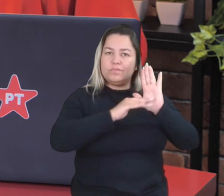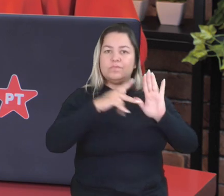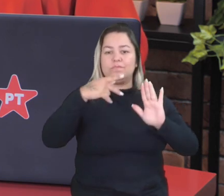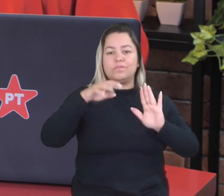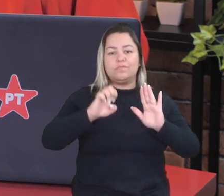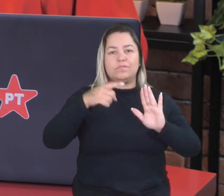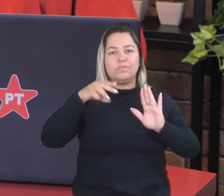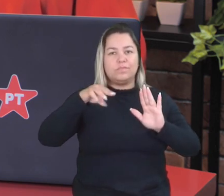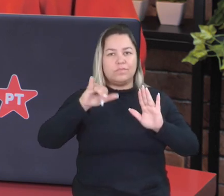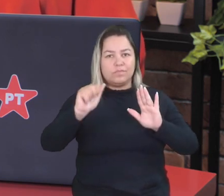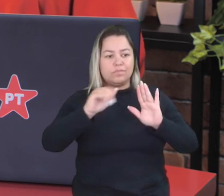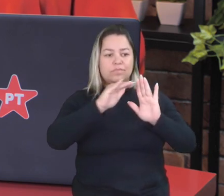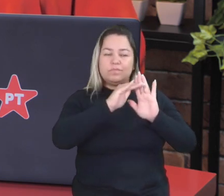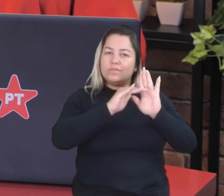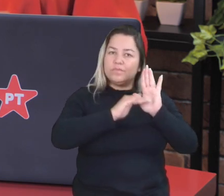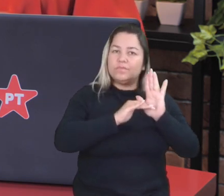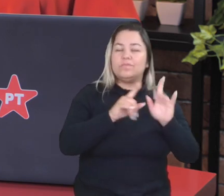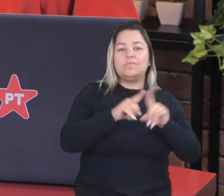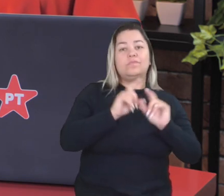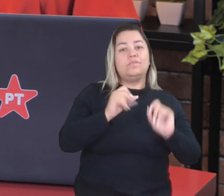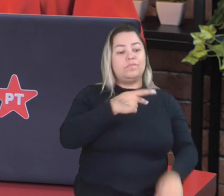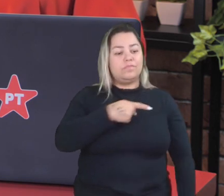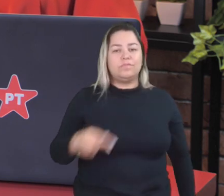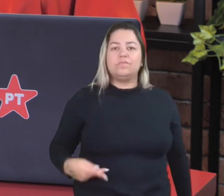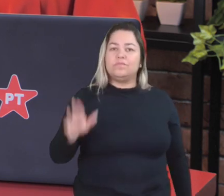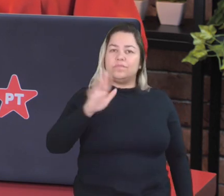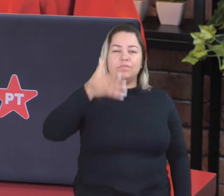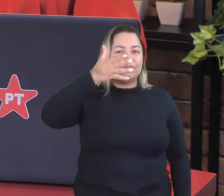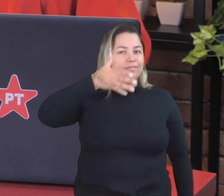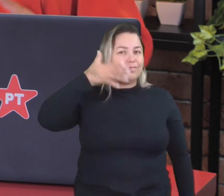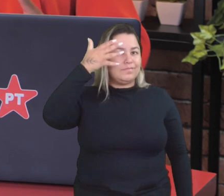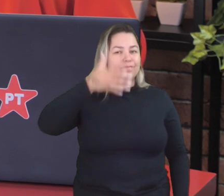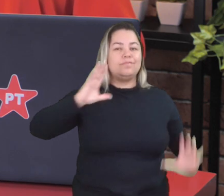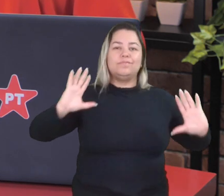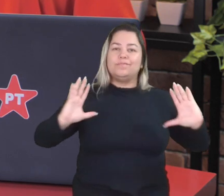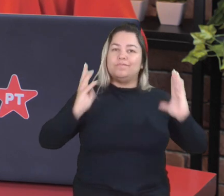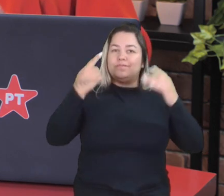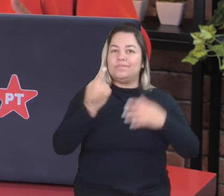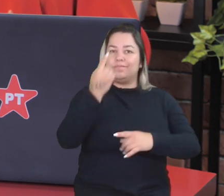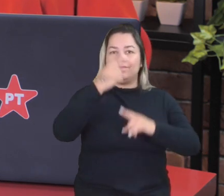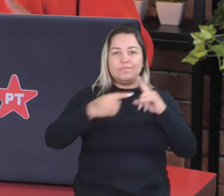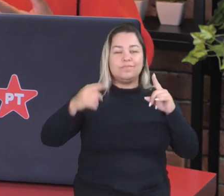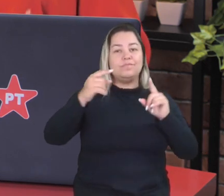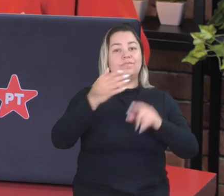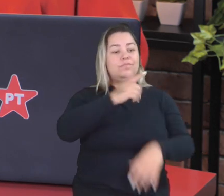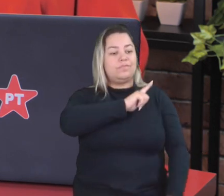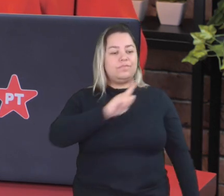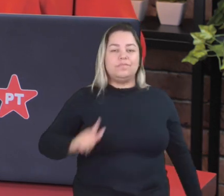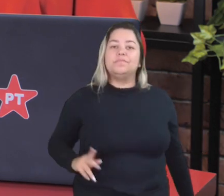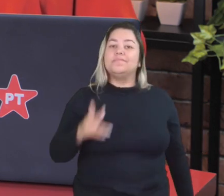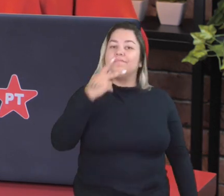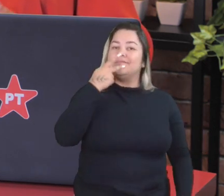expansão do programa Pé de Meia no estado. No começo da semana, o presidente Lula fez um pronunciamento comemorando 1 ano e meio